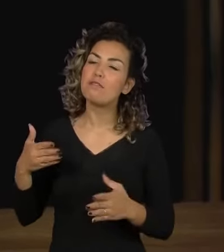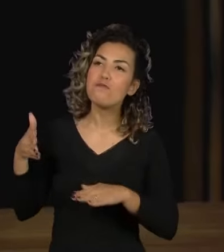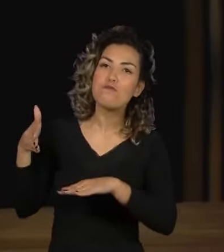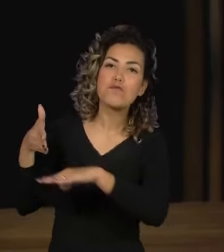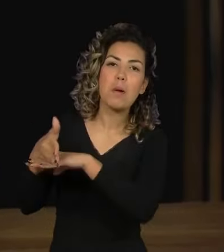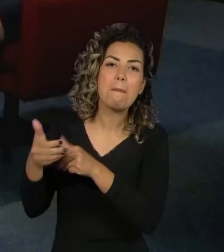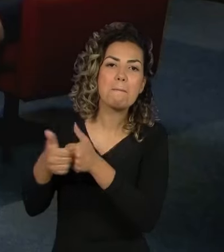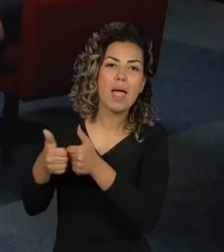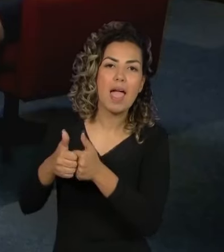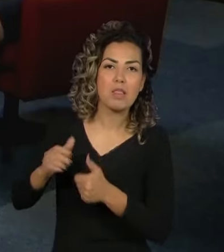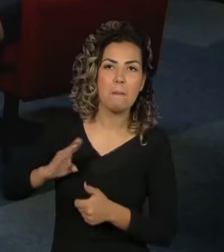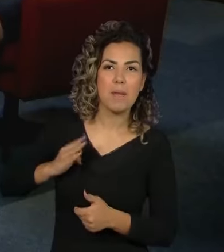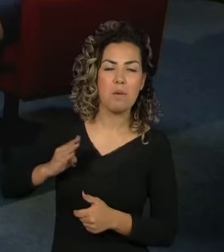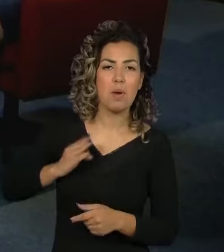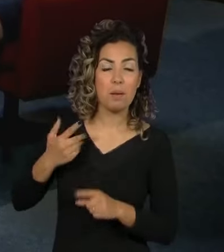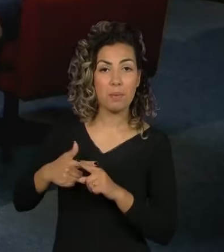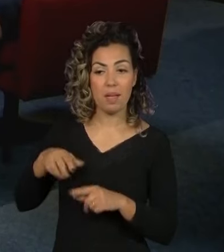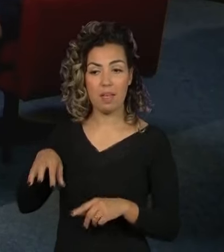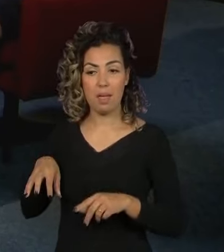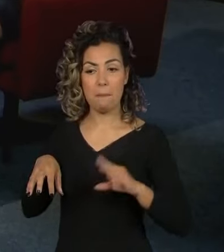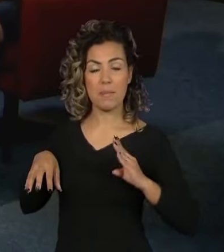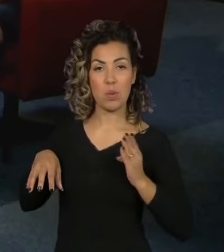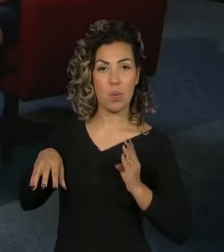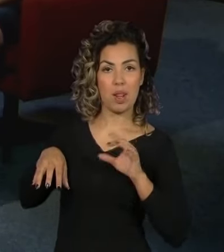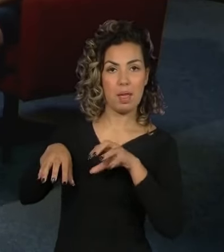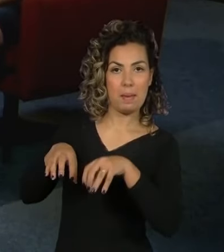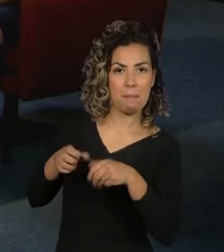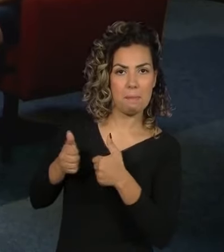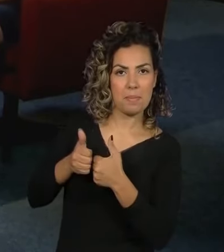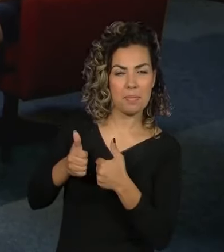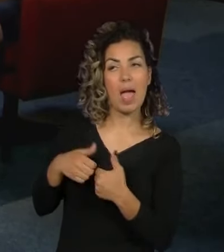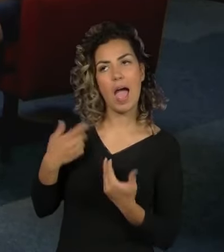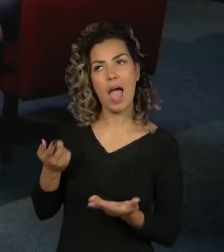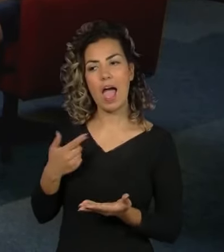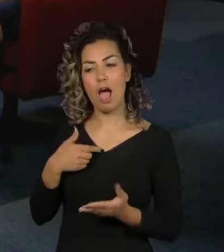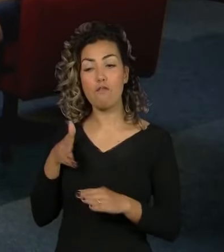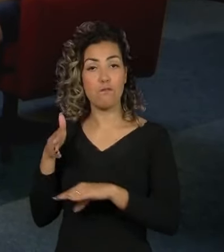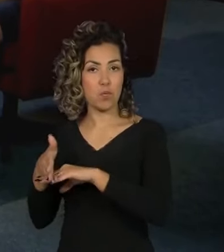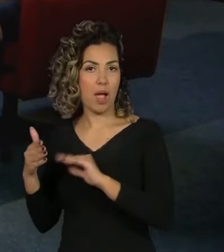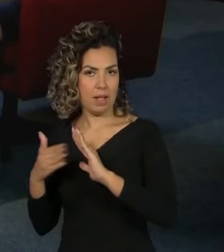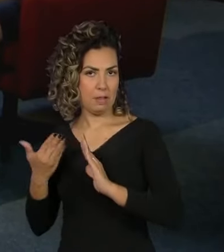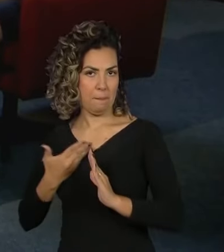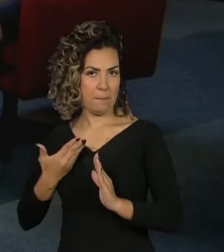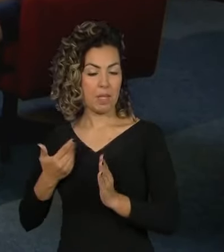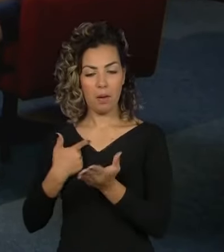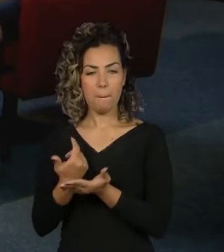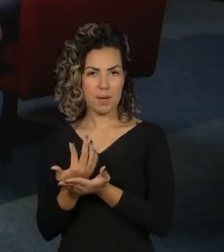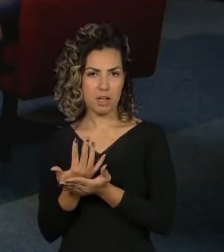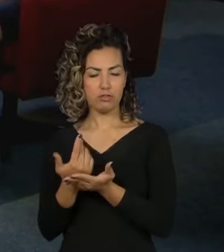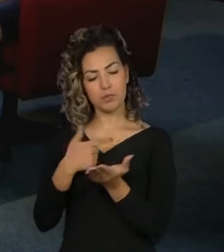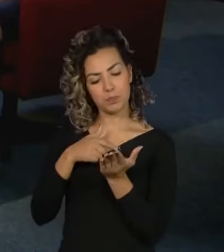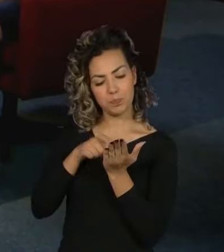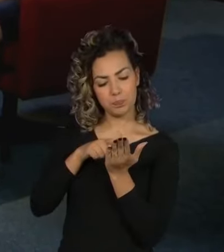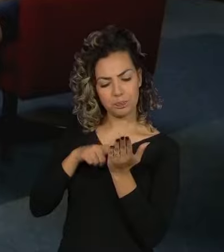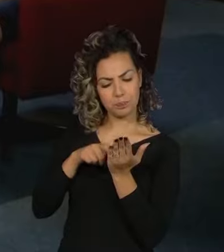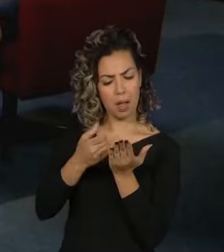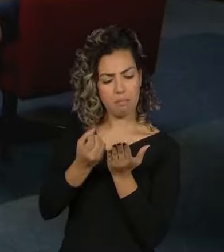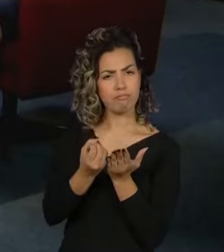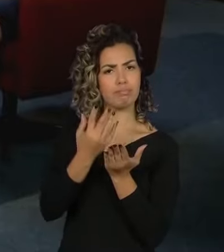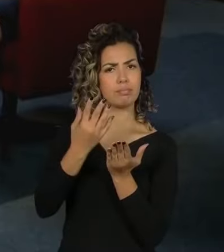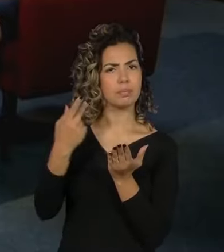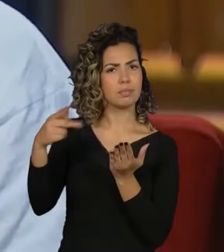pertinho de barulh eria e tá barulh eria do lado aí foi quando eu acionei o aplicativo tum Daisy Daisy Hum e um dia antes de eu ir